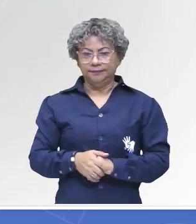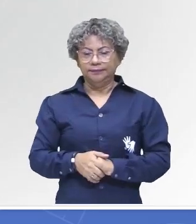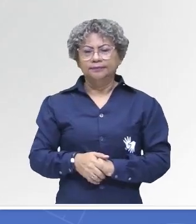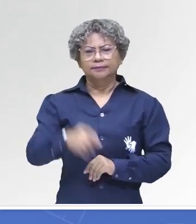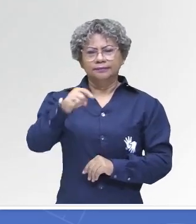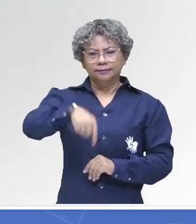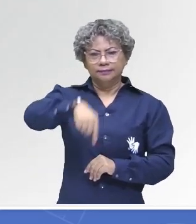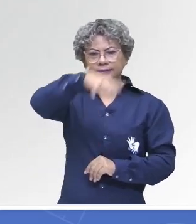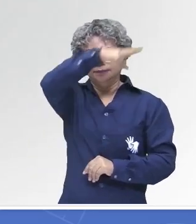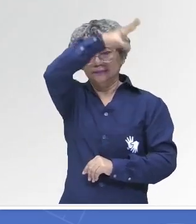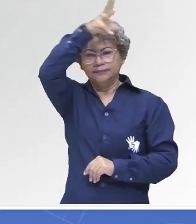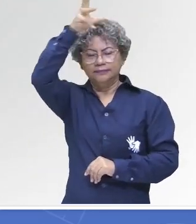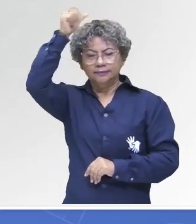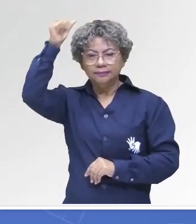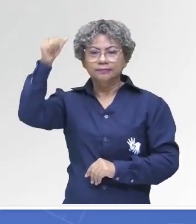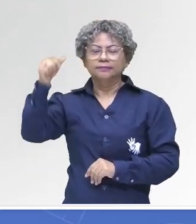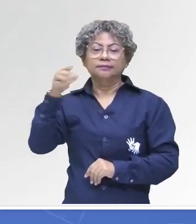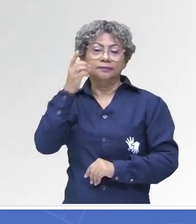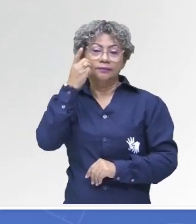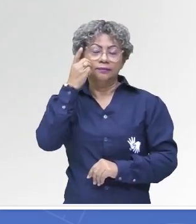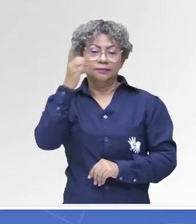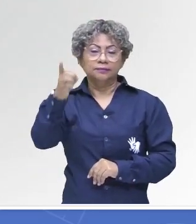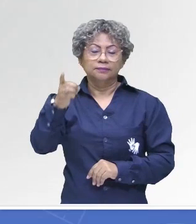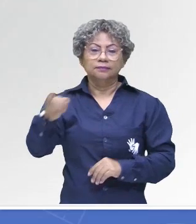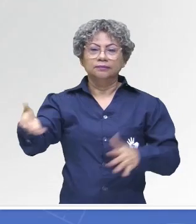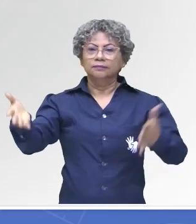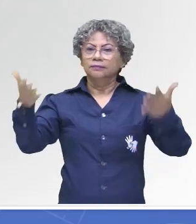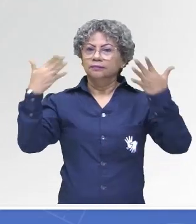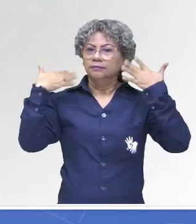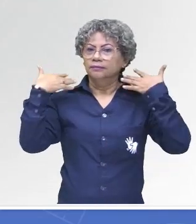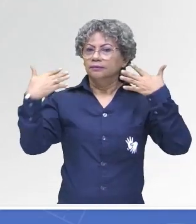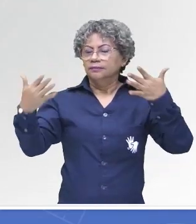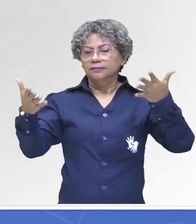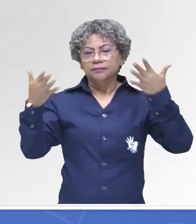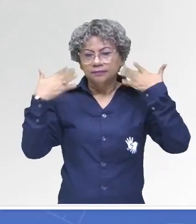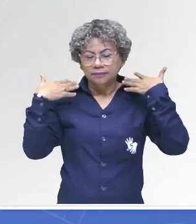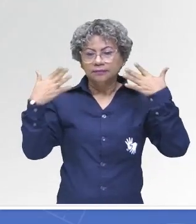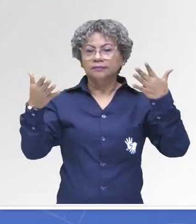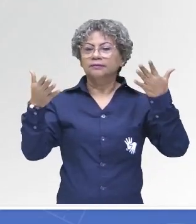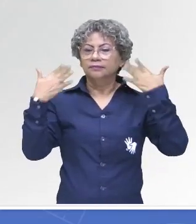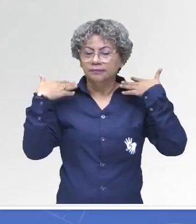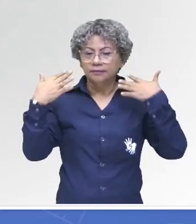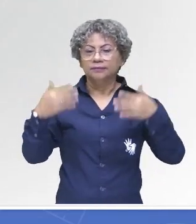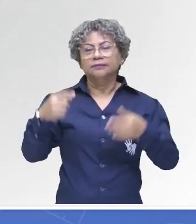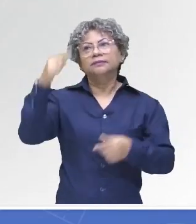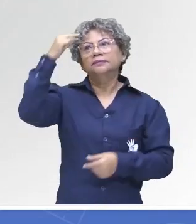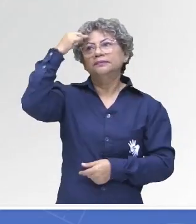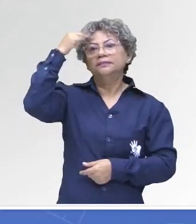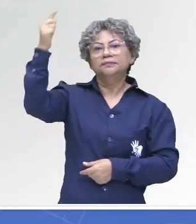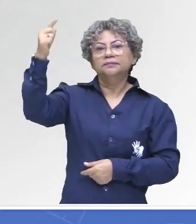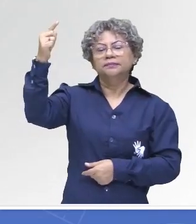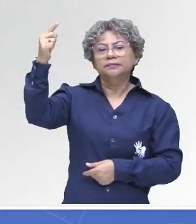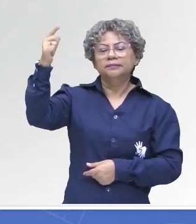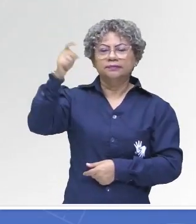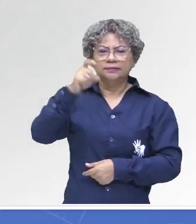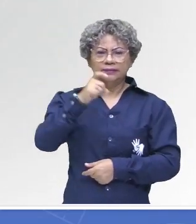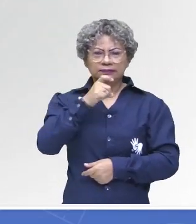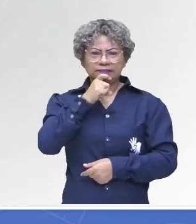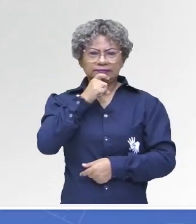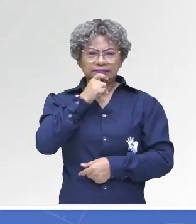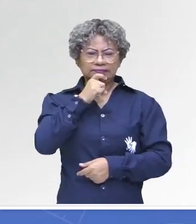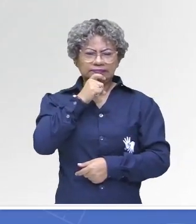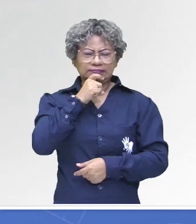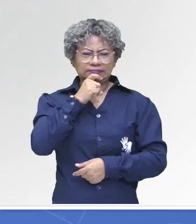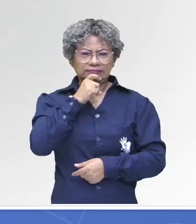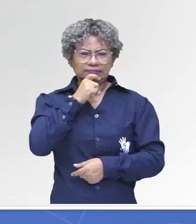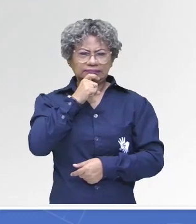muito quentes, né? Você associa a temperatura da cidade à ideia de quente e frio, certo? Ou